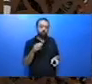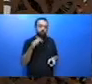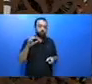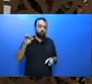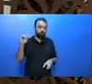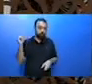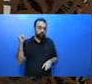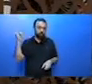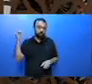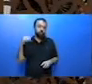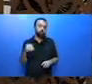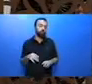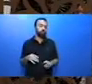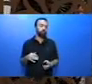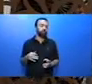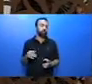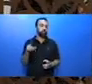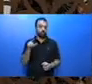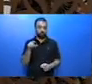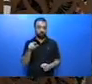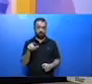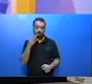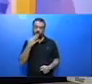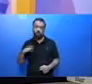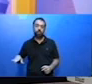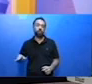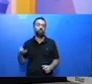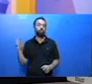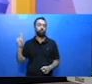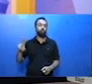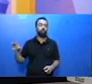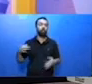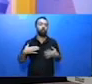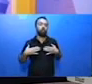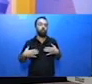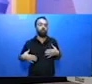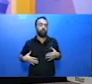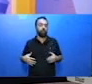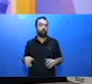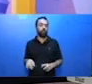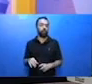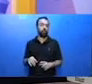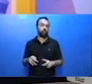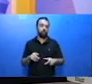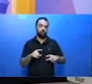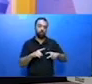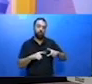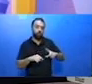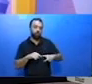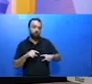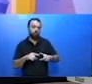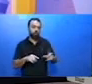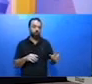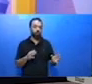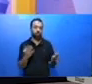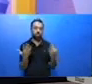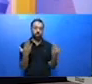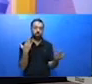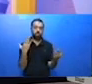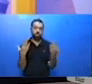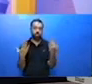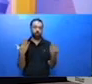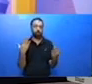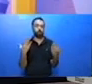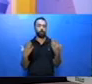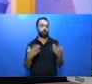ao corpinho dela com os objetos que a cercam, ela se comparar, tá? Então,